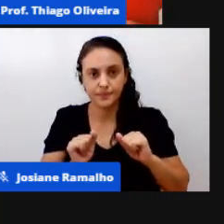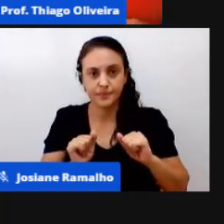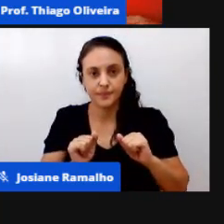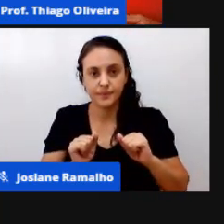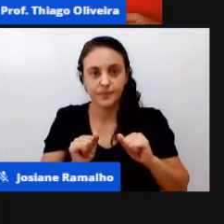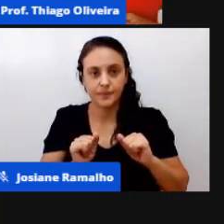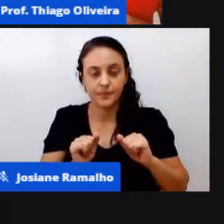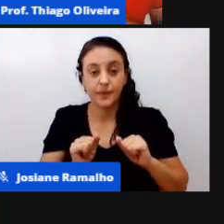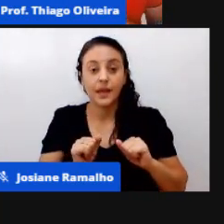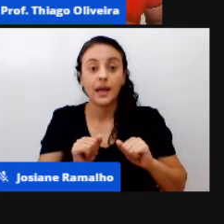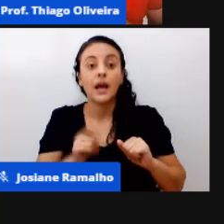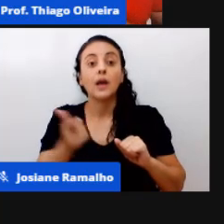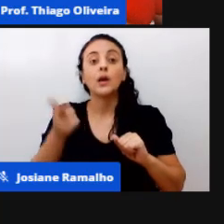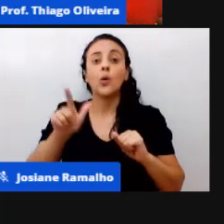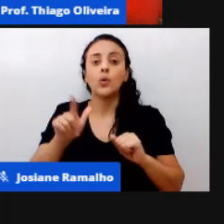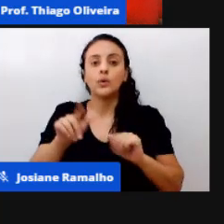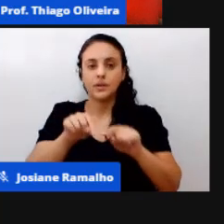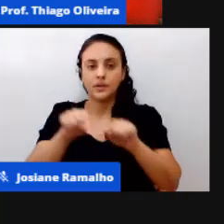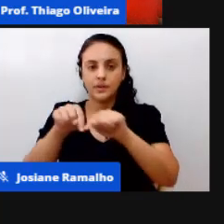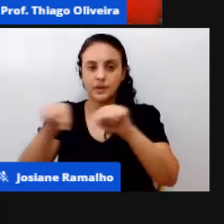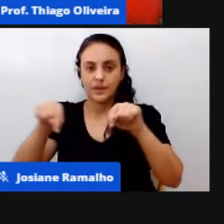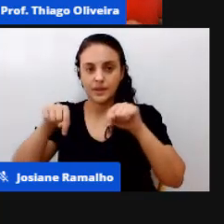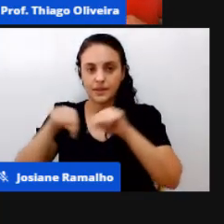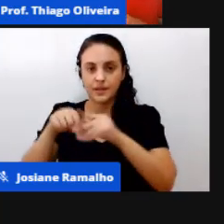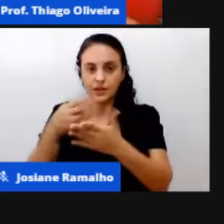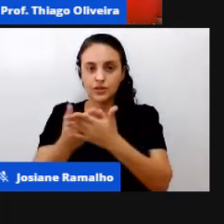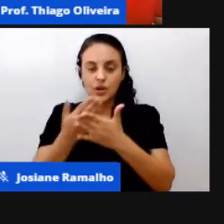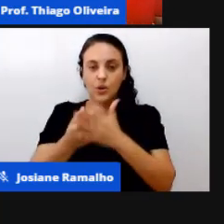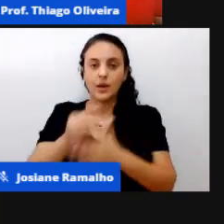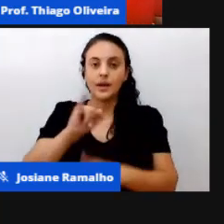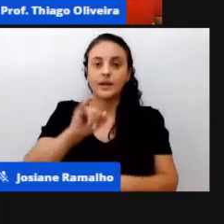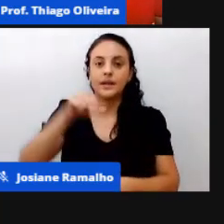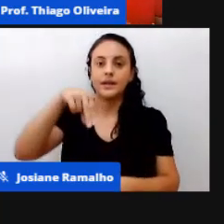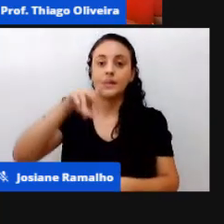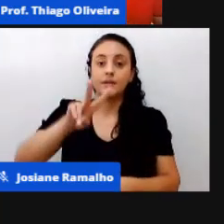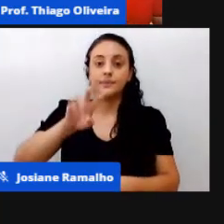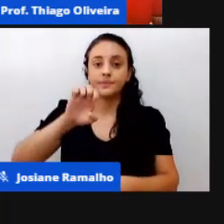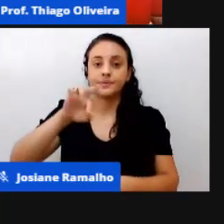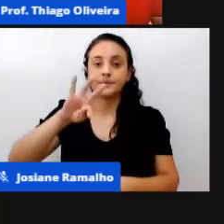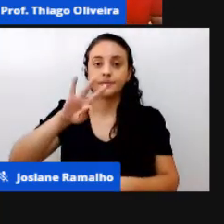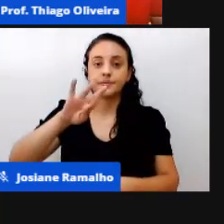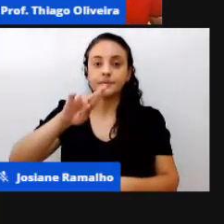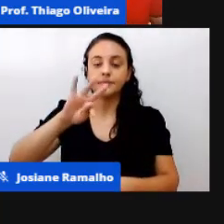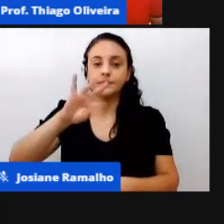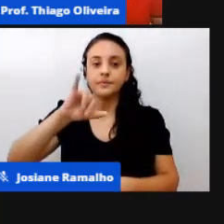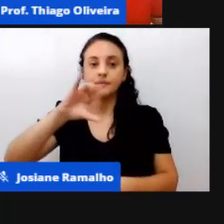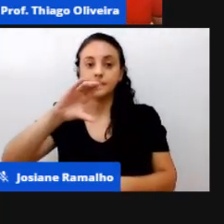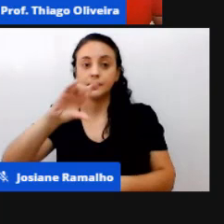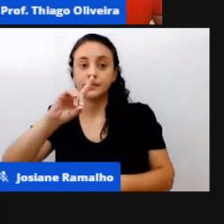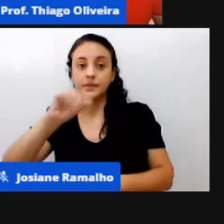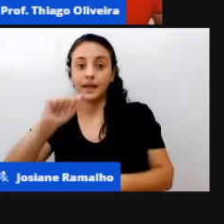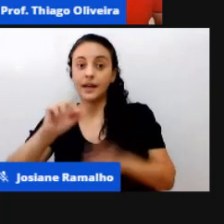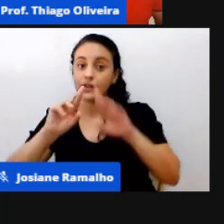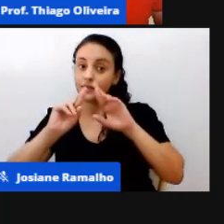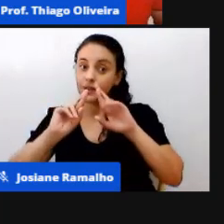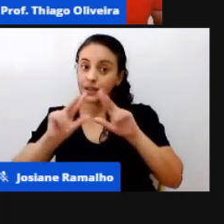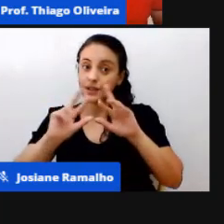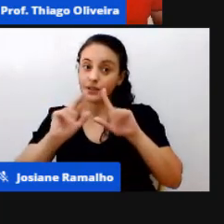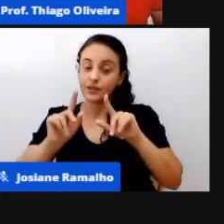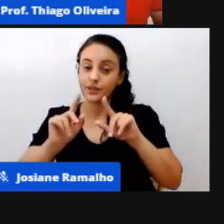A sala de aula invertida, ele propõe o contrário. O aluno, ele aprende